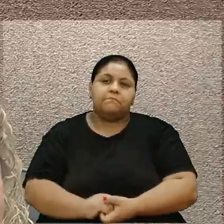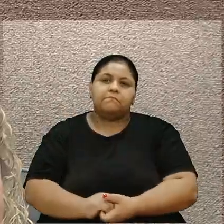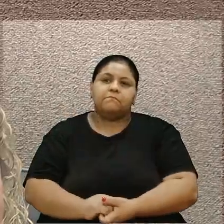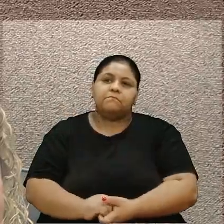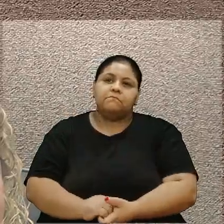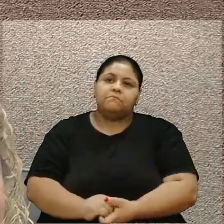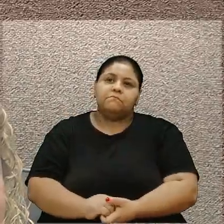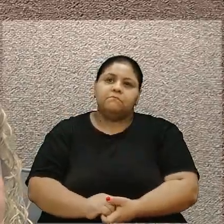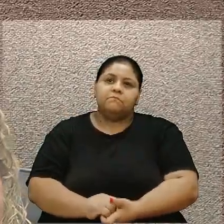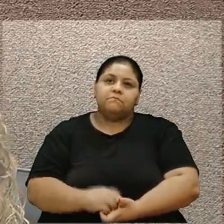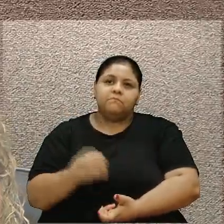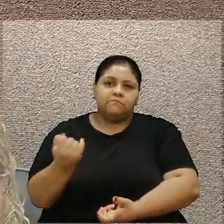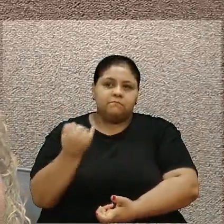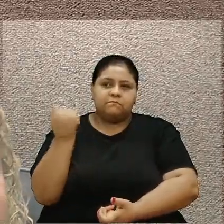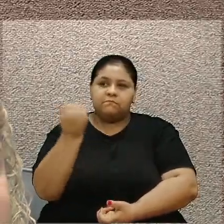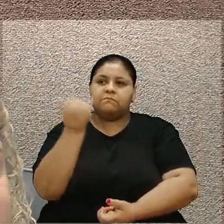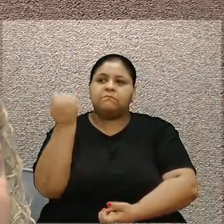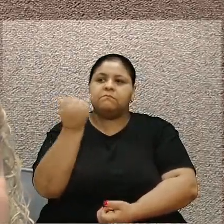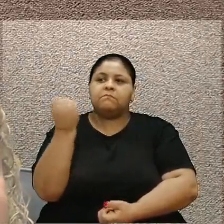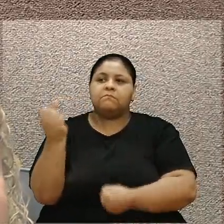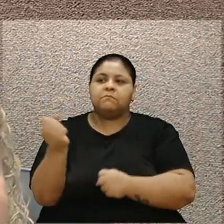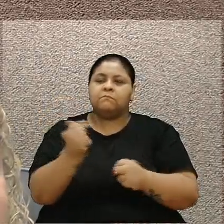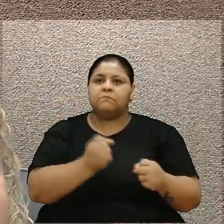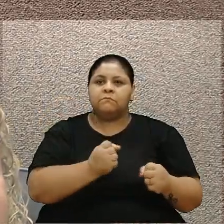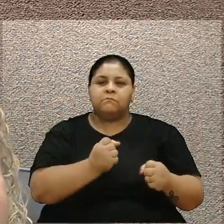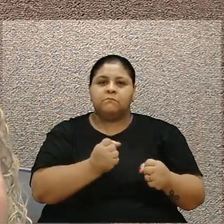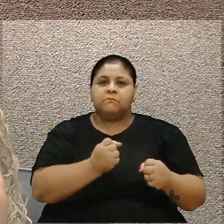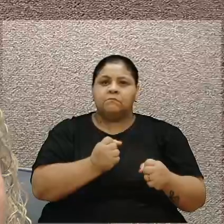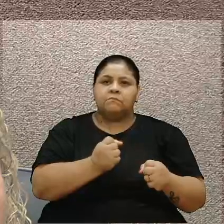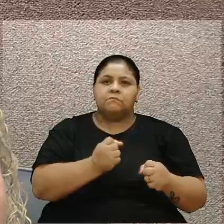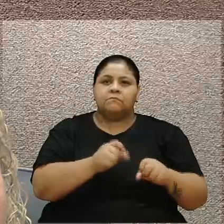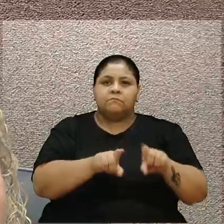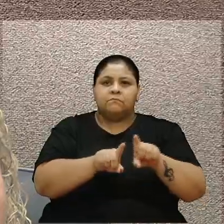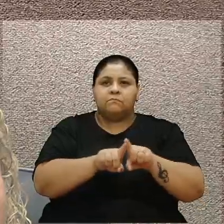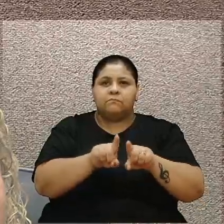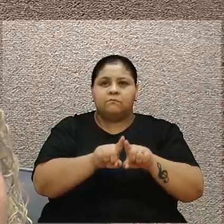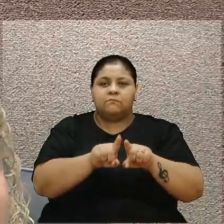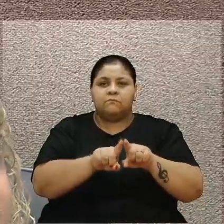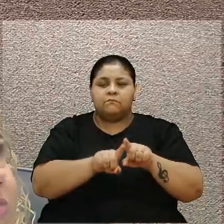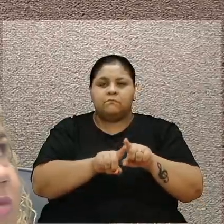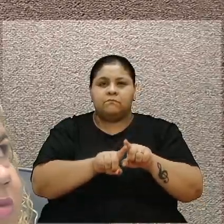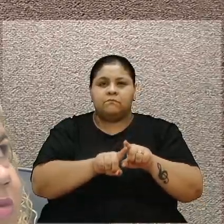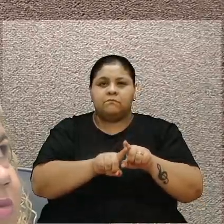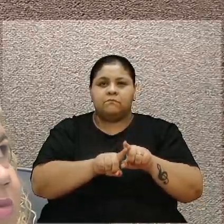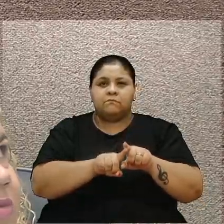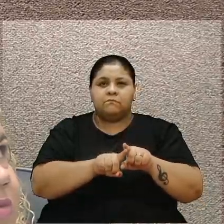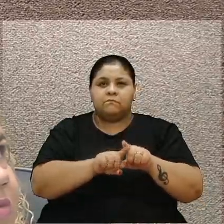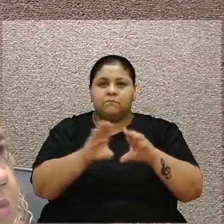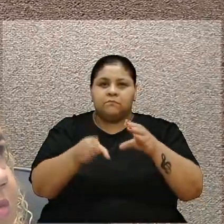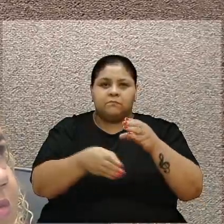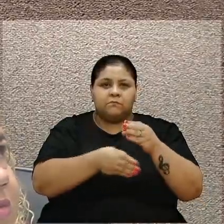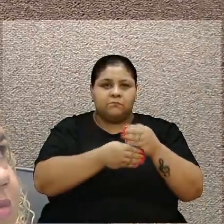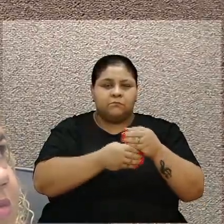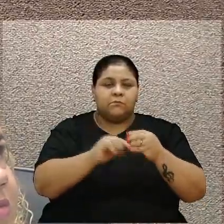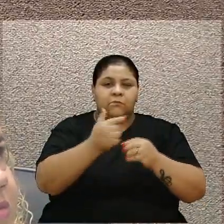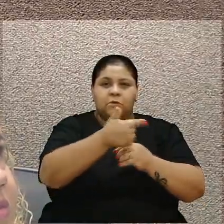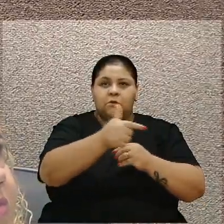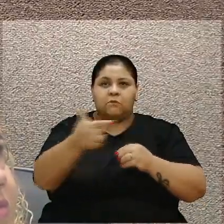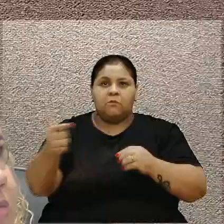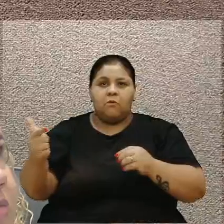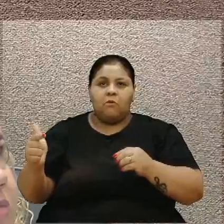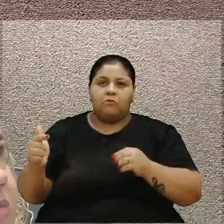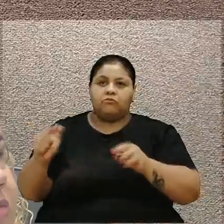frente ela é importantíssima, ela poderia, segundo eu, incluir algumas outras questões relacionadas à